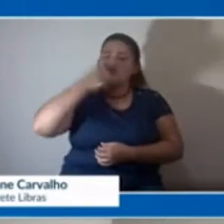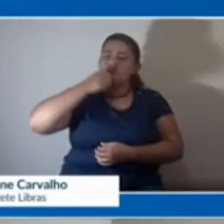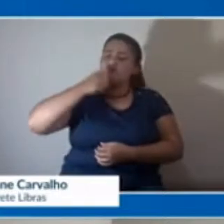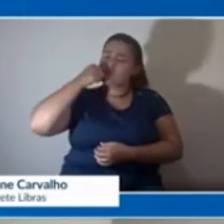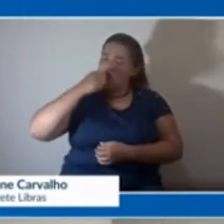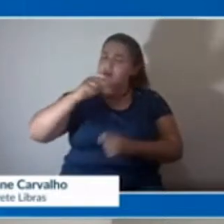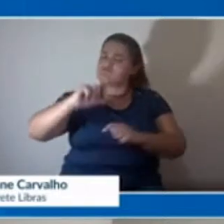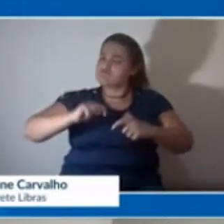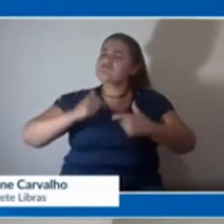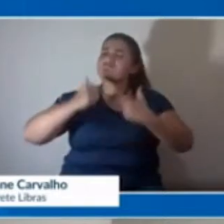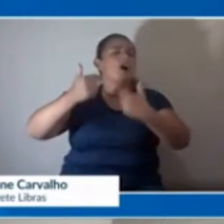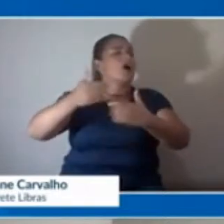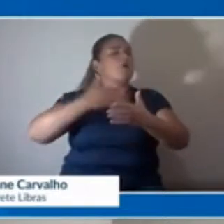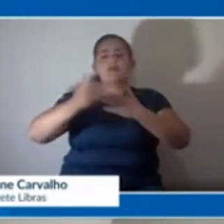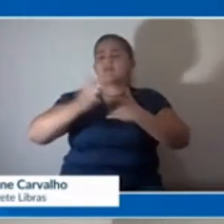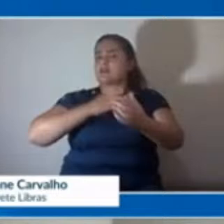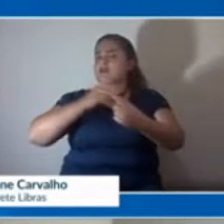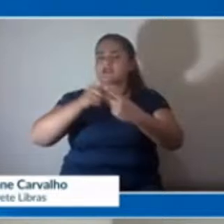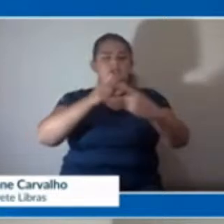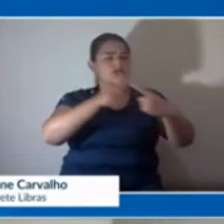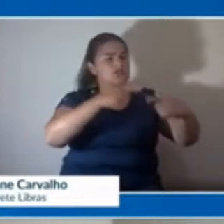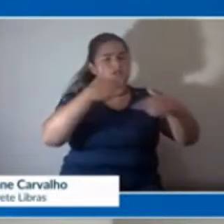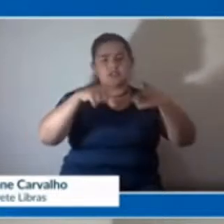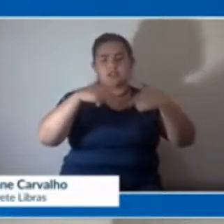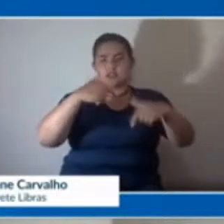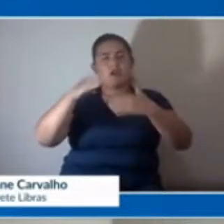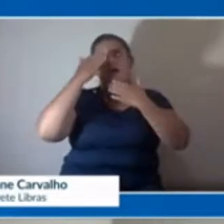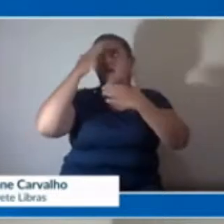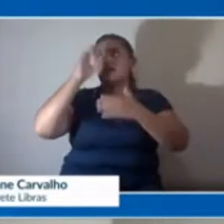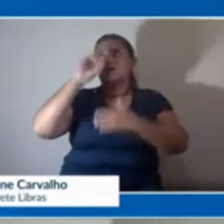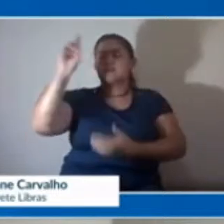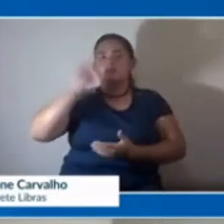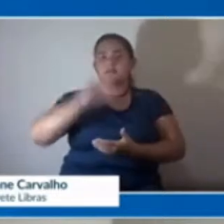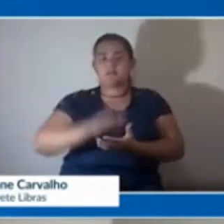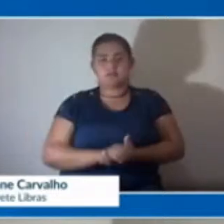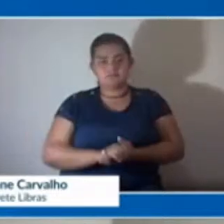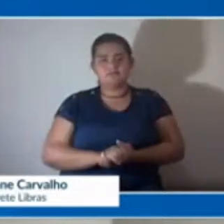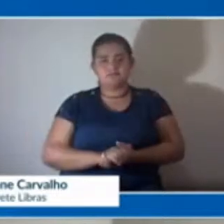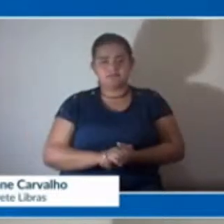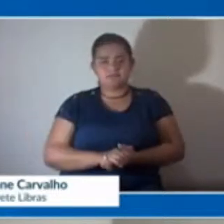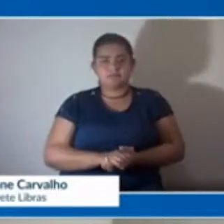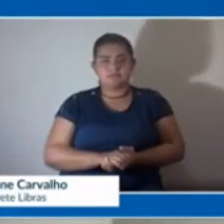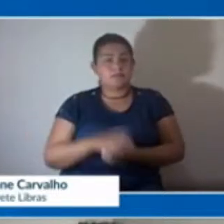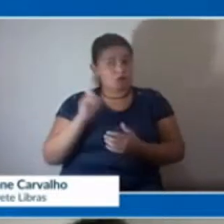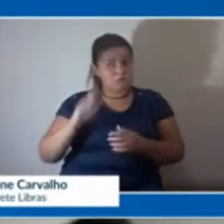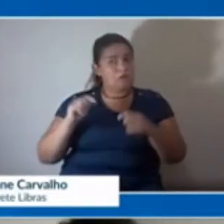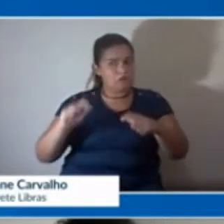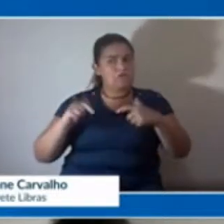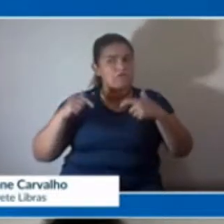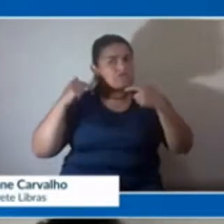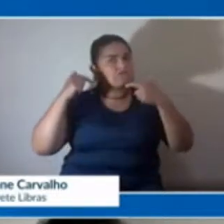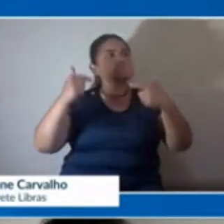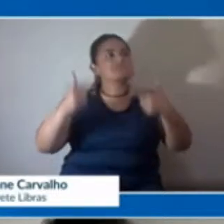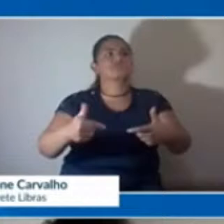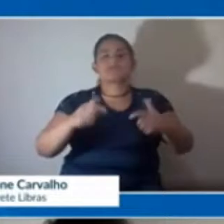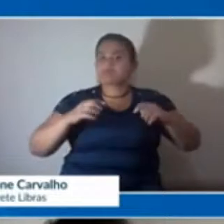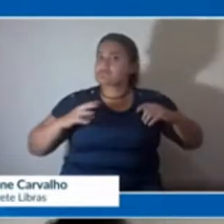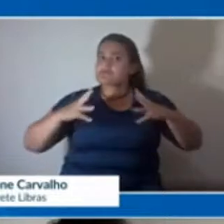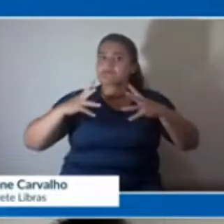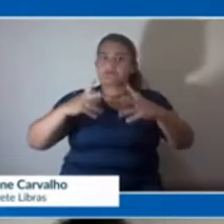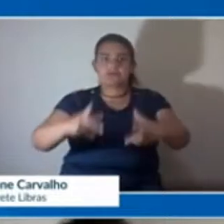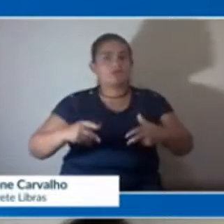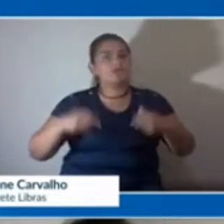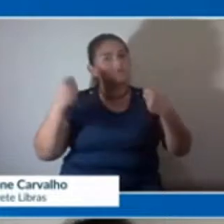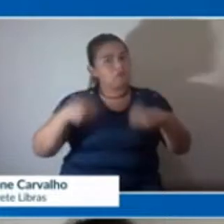em qualquer área profissional, graças a Deus. Uma afirmação aí que eu acho que todas nós aqui como